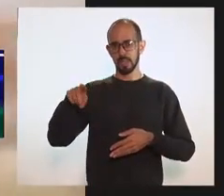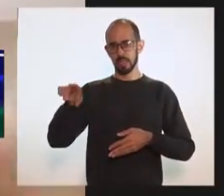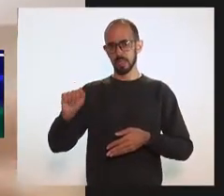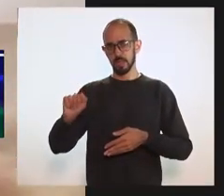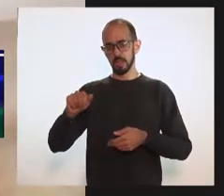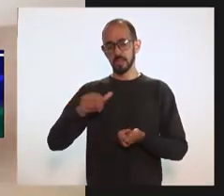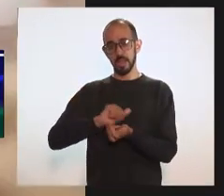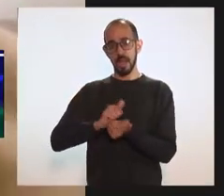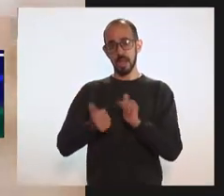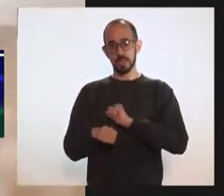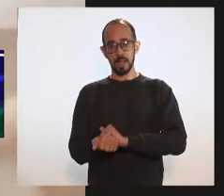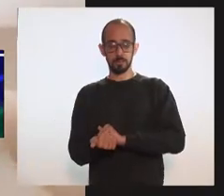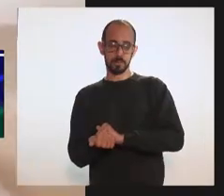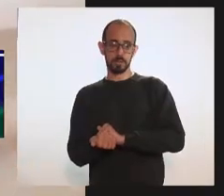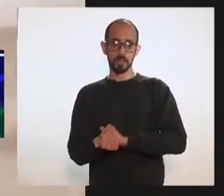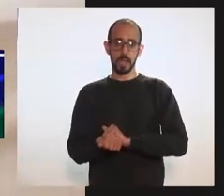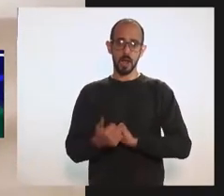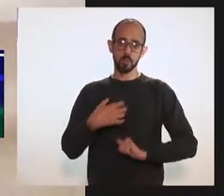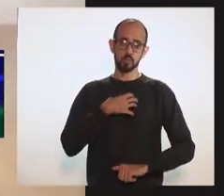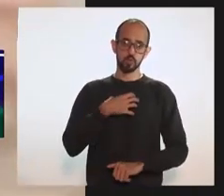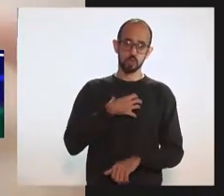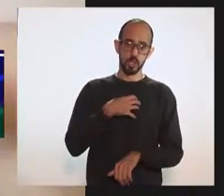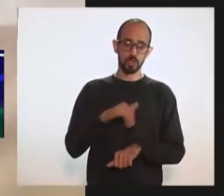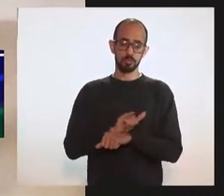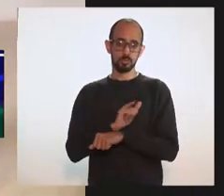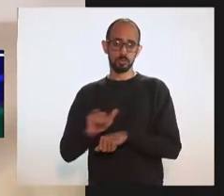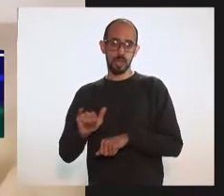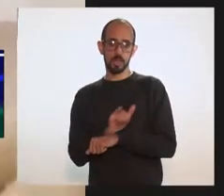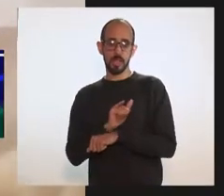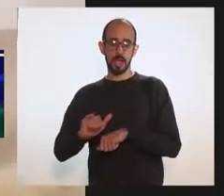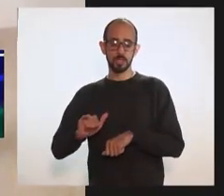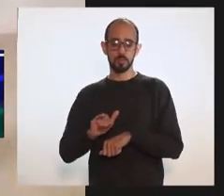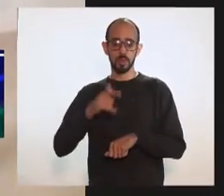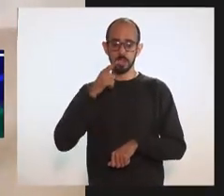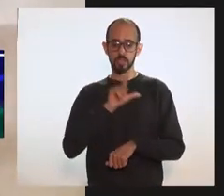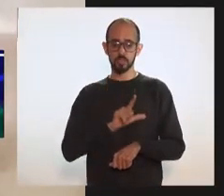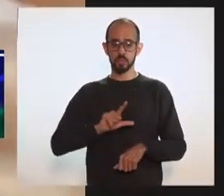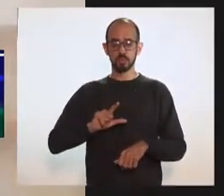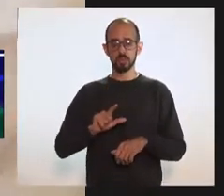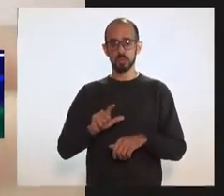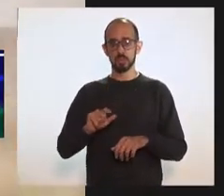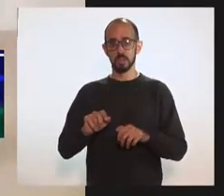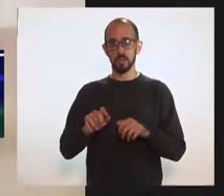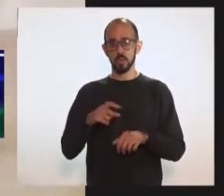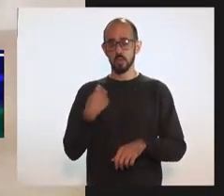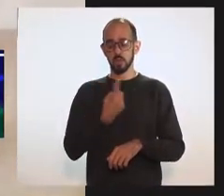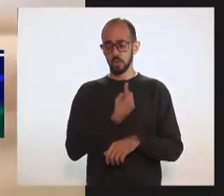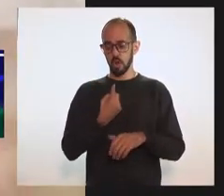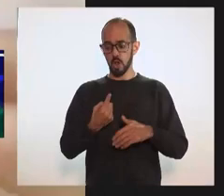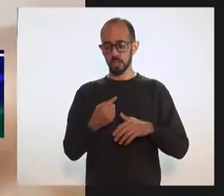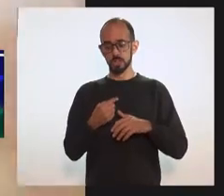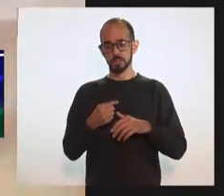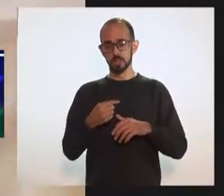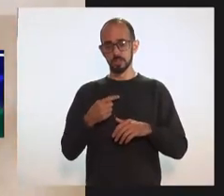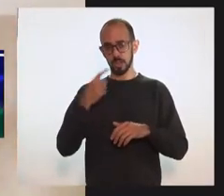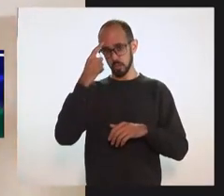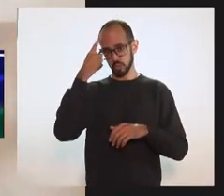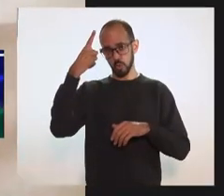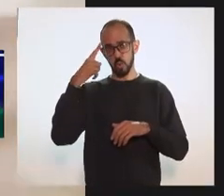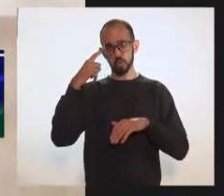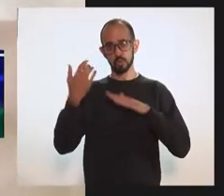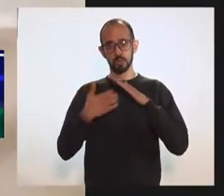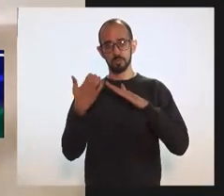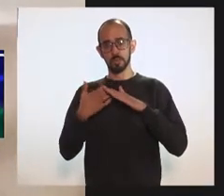uma condição um pouco mais favorável para aqueles empreendedores que nós classificamos como cervejaria